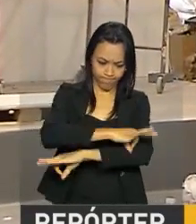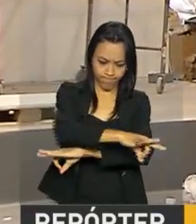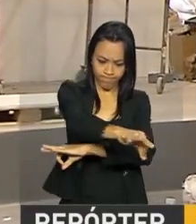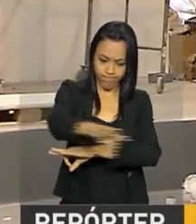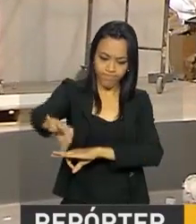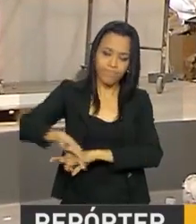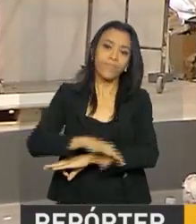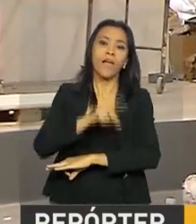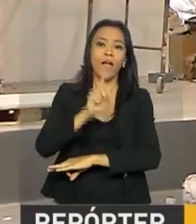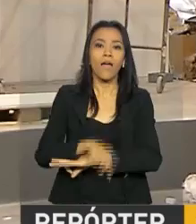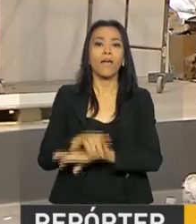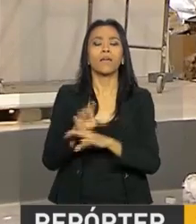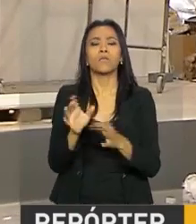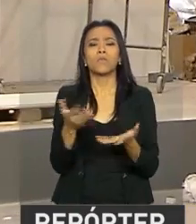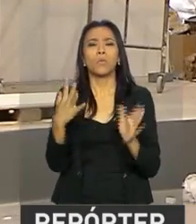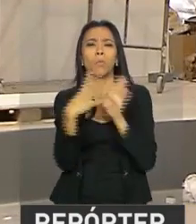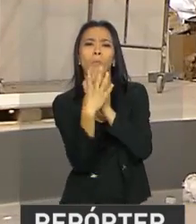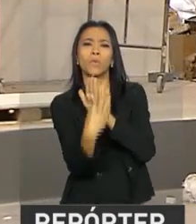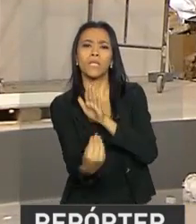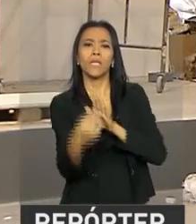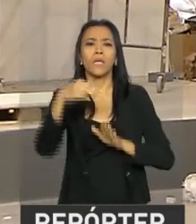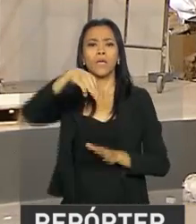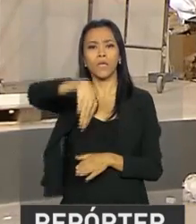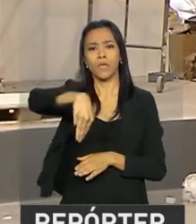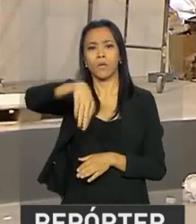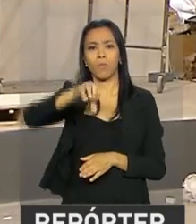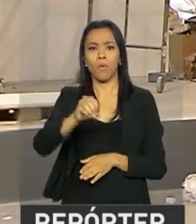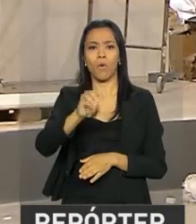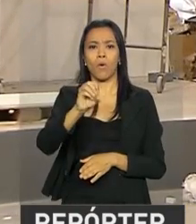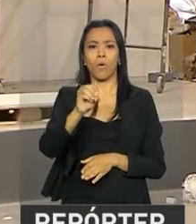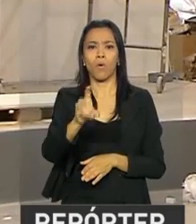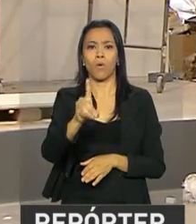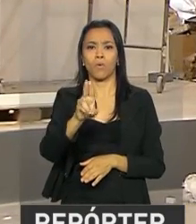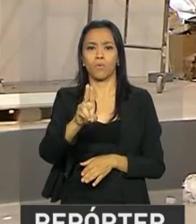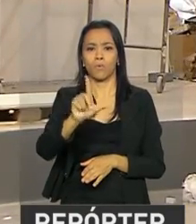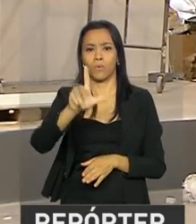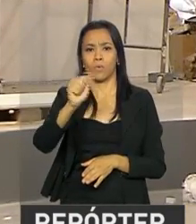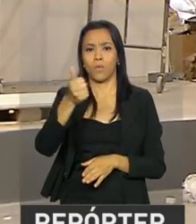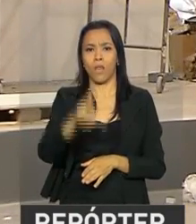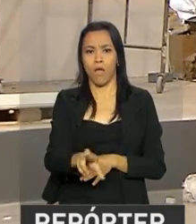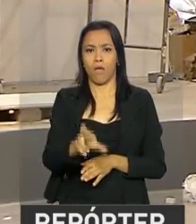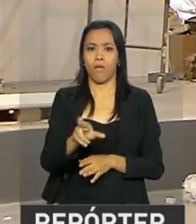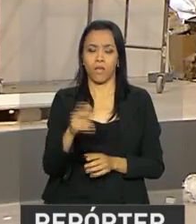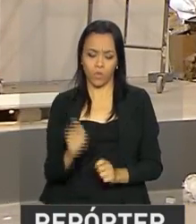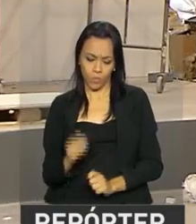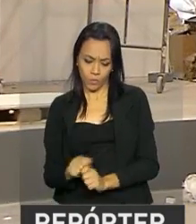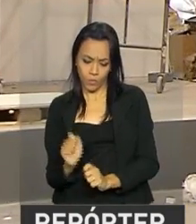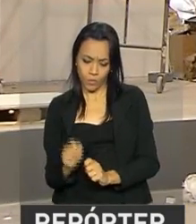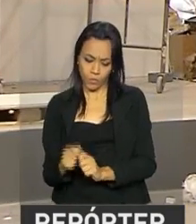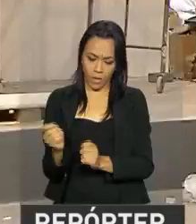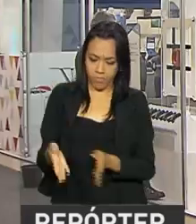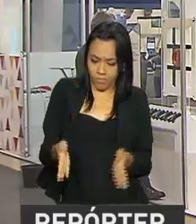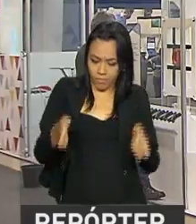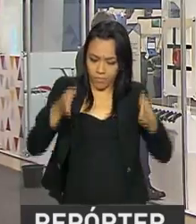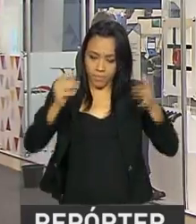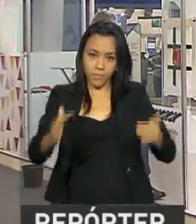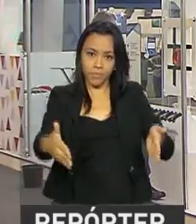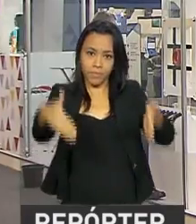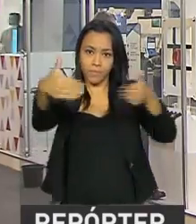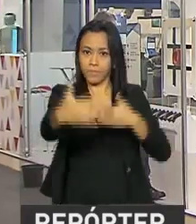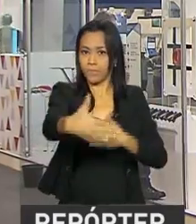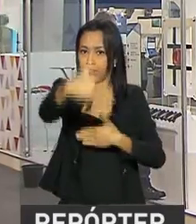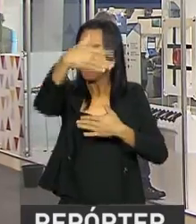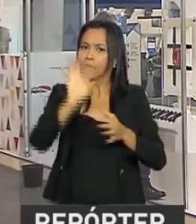sistema modular, ou seja, você desmonta e monta as placas. Apenas uma parafusadeira, você monta a casa inteira. A Olimpíada